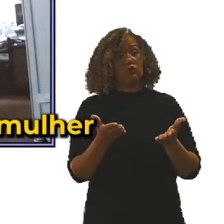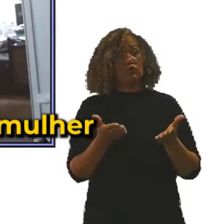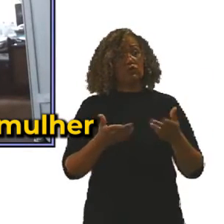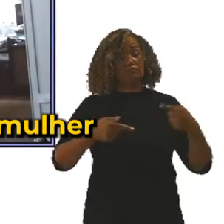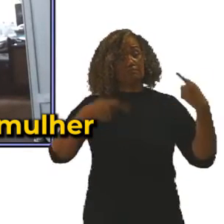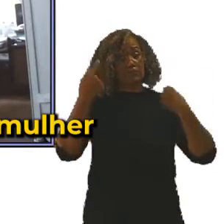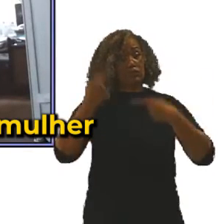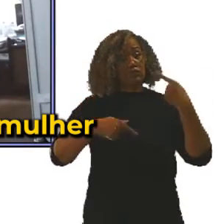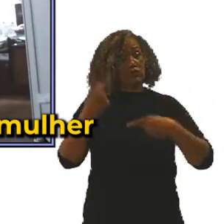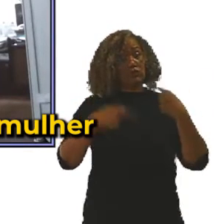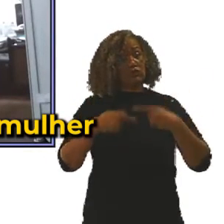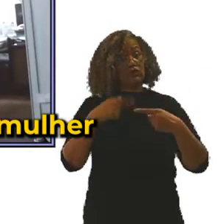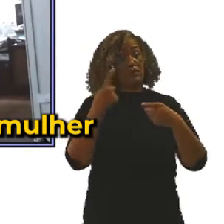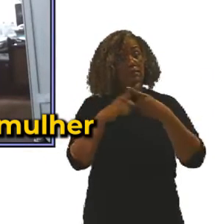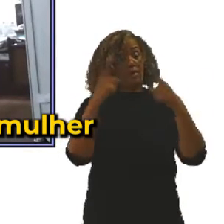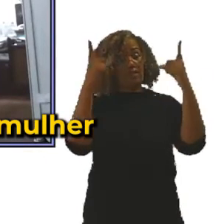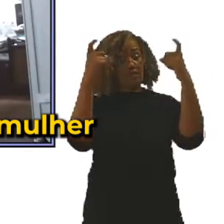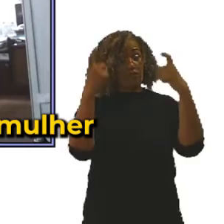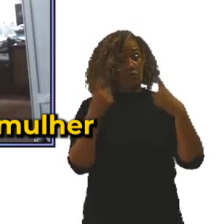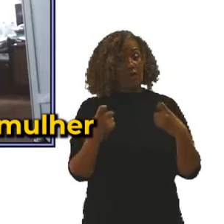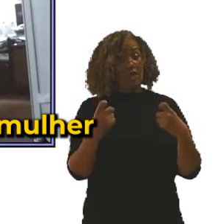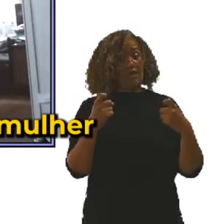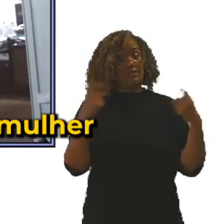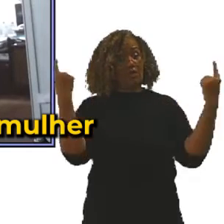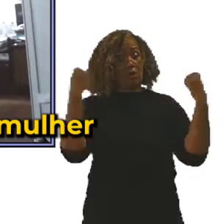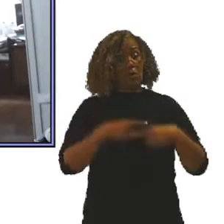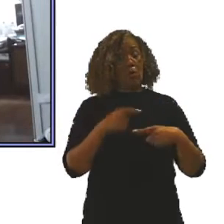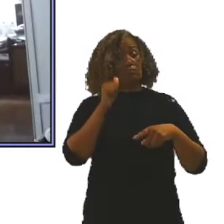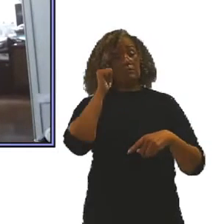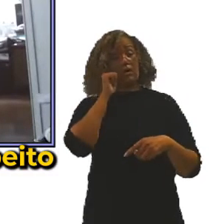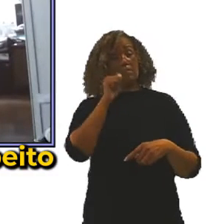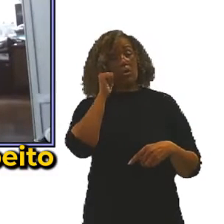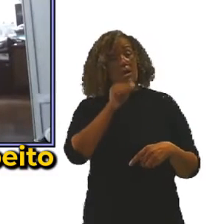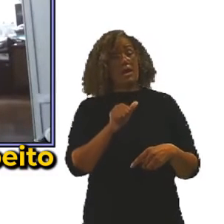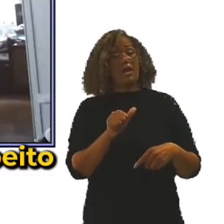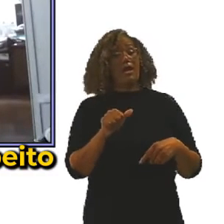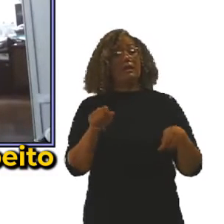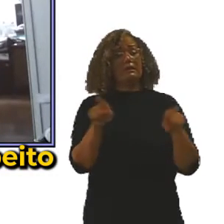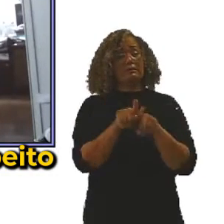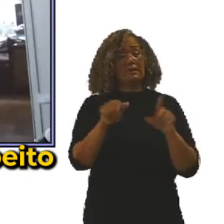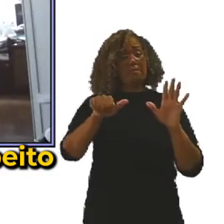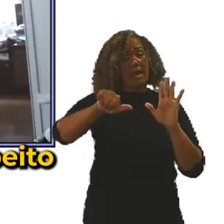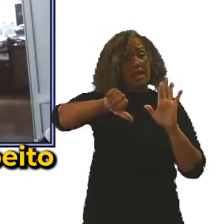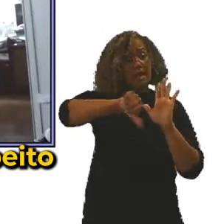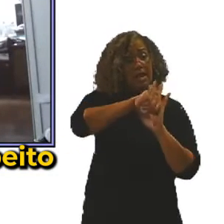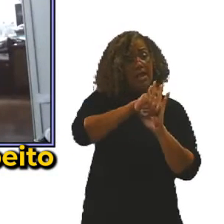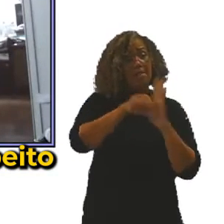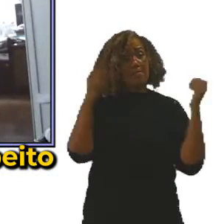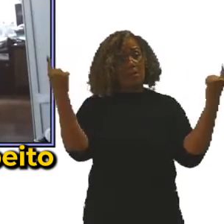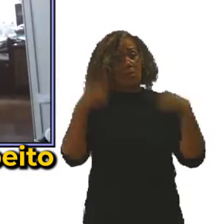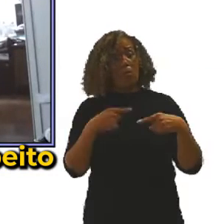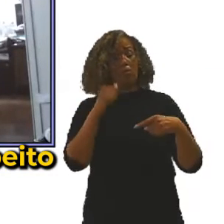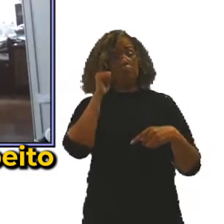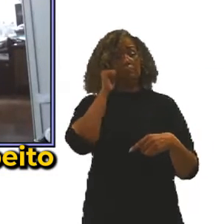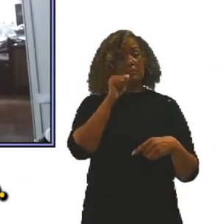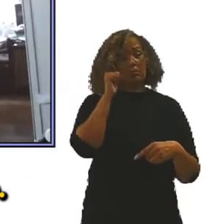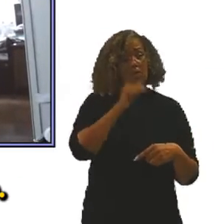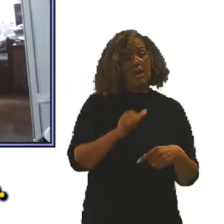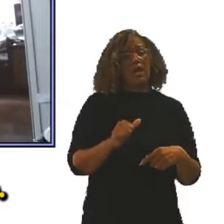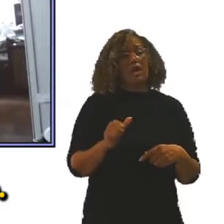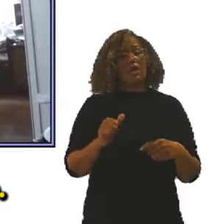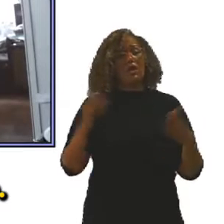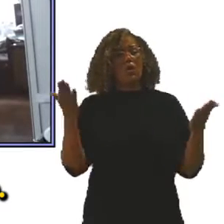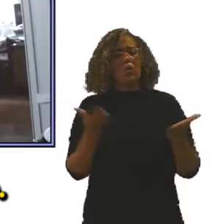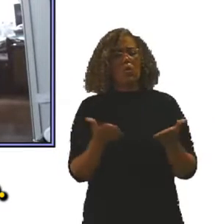diz respeito à violência contra a mulher, que diz respeito, portanto, aos crimes contra a mulher, que diz respeito, efetivamente,